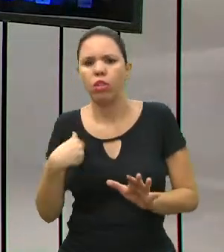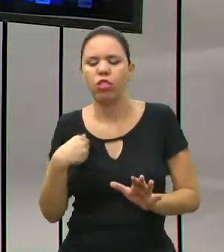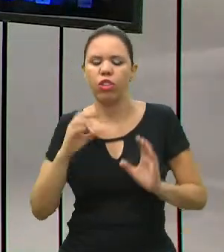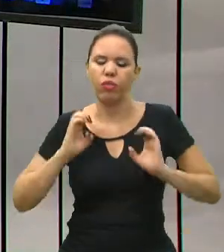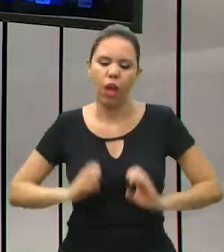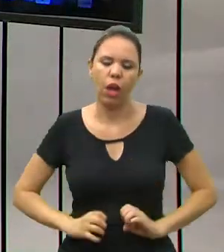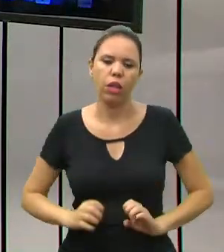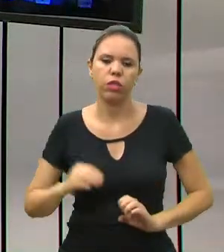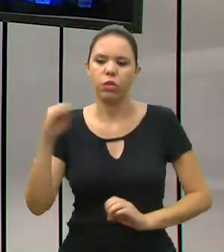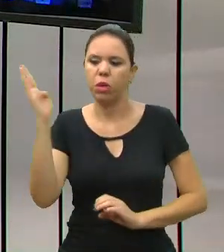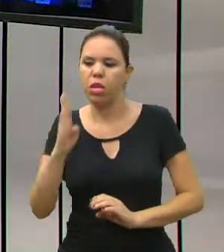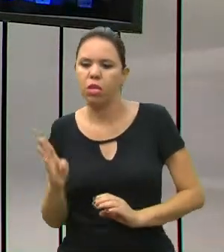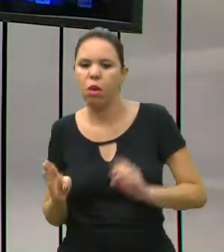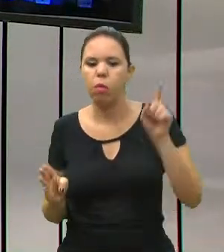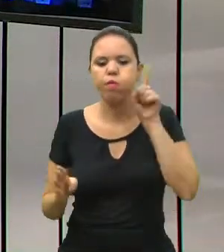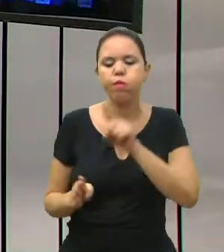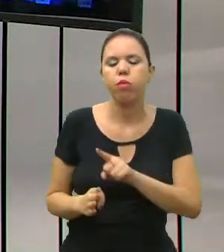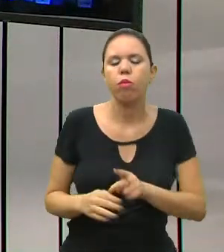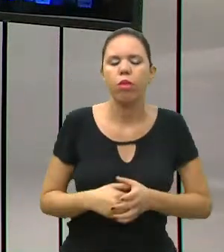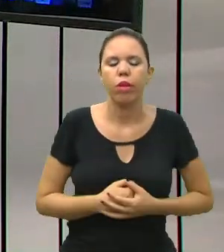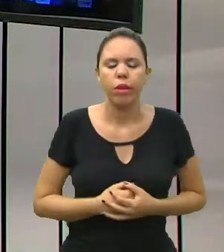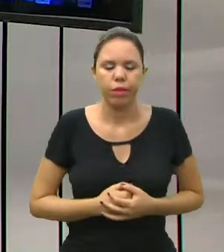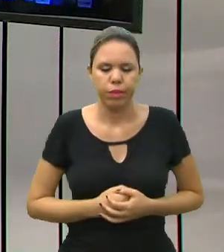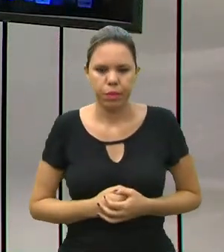na diplomacia entre Brasil e Estados Unidos?